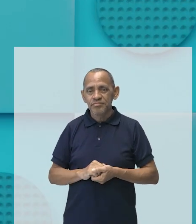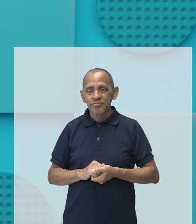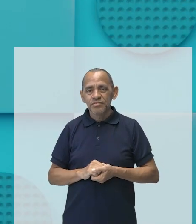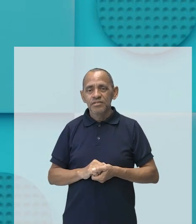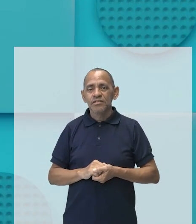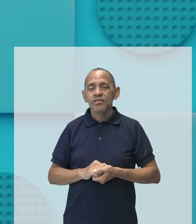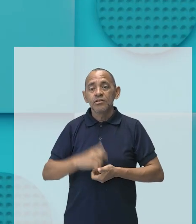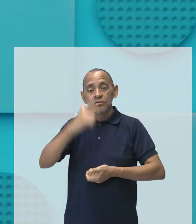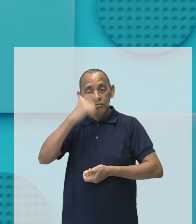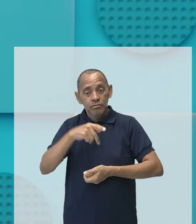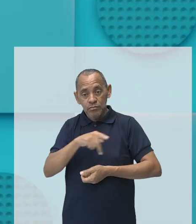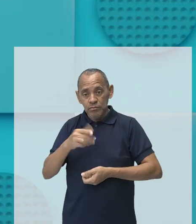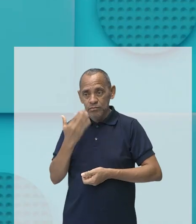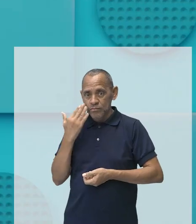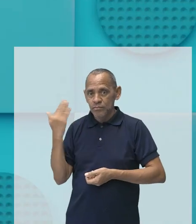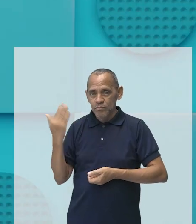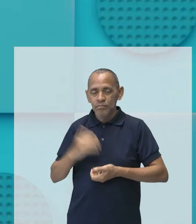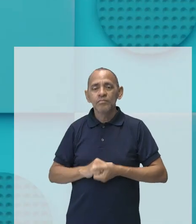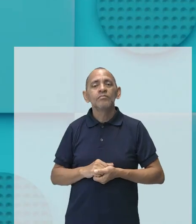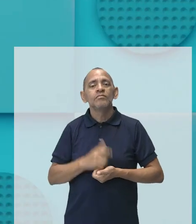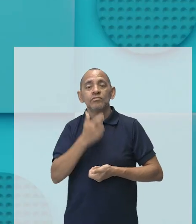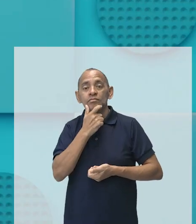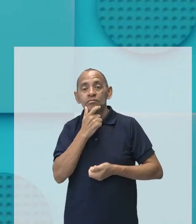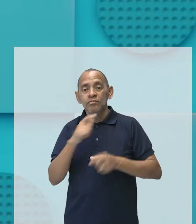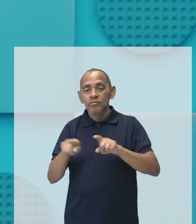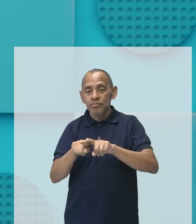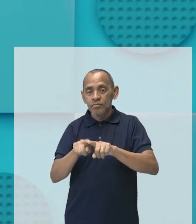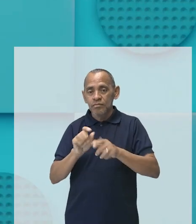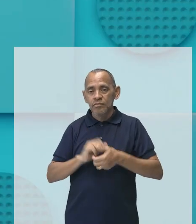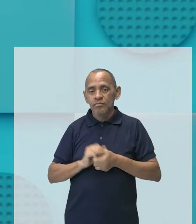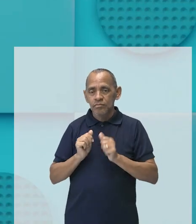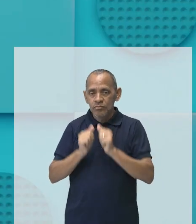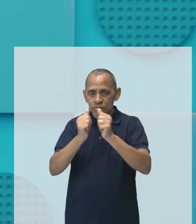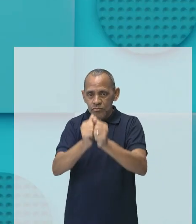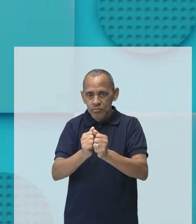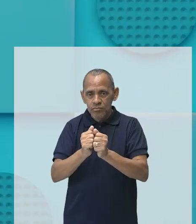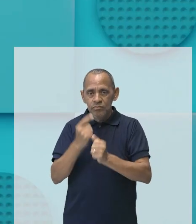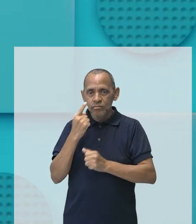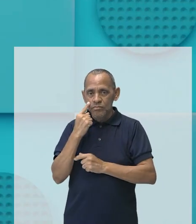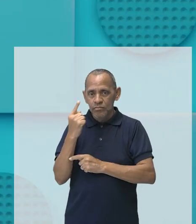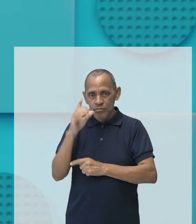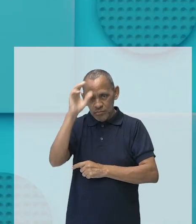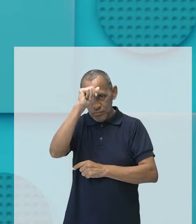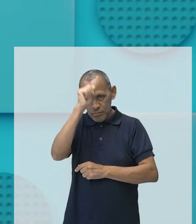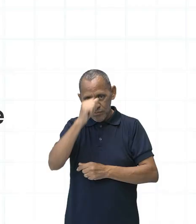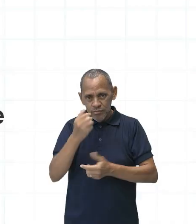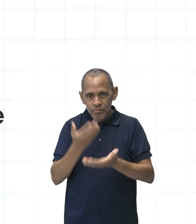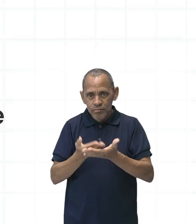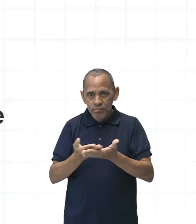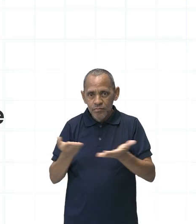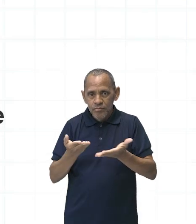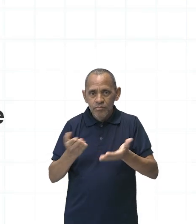Bruno Delgado, professor de língua inglesa, e acompanha comigo que nós vamos aprender na nossa aula de